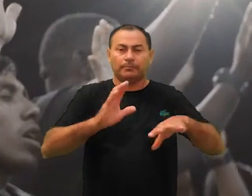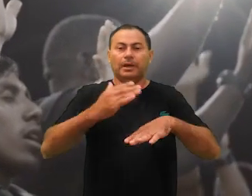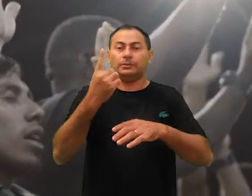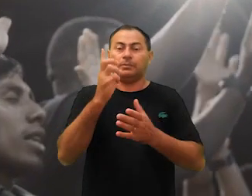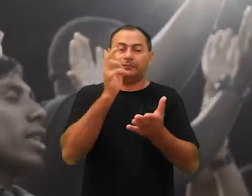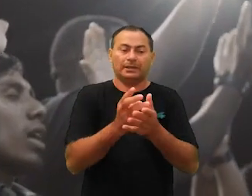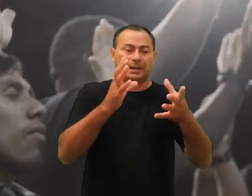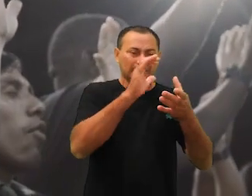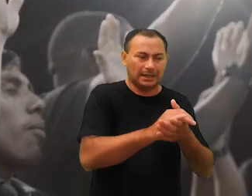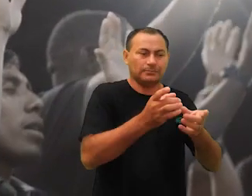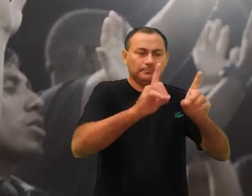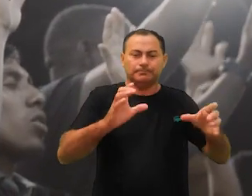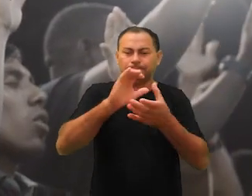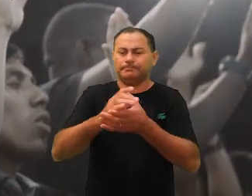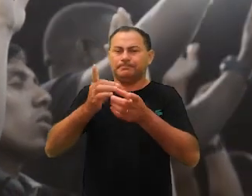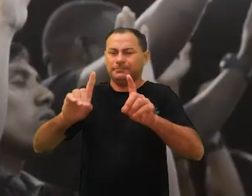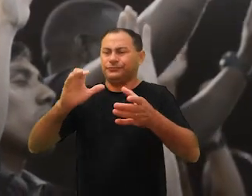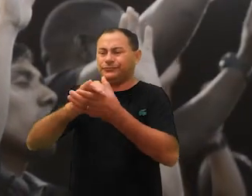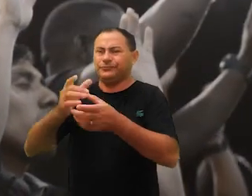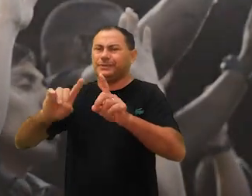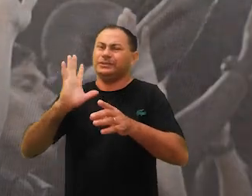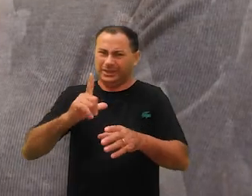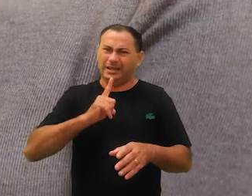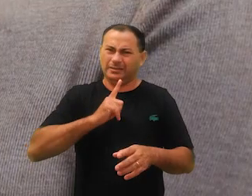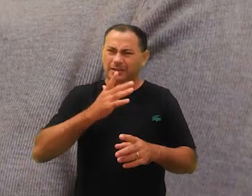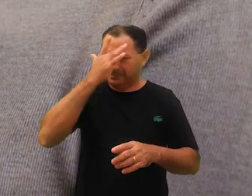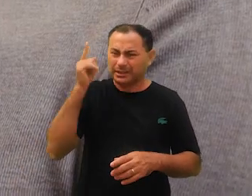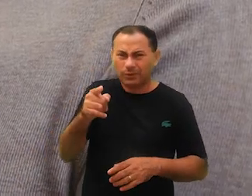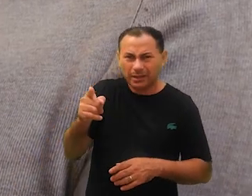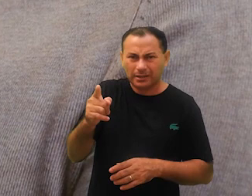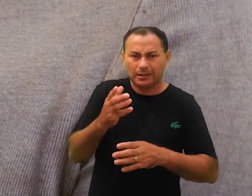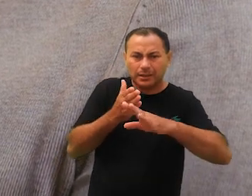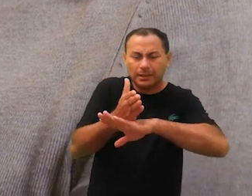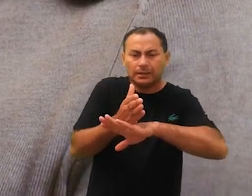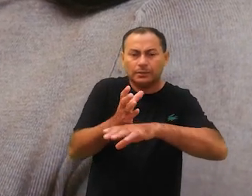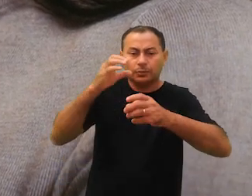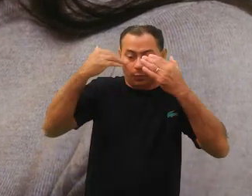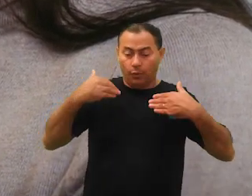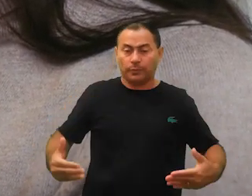divorciaram mais de uma vez e já passaram por 2 ou 3 casamentos. Será que essas pessoas, quando